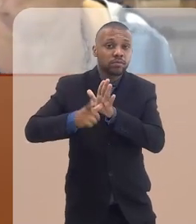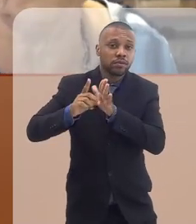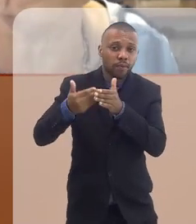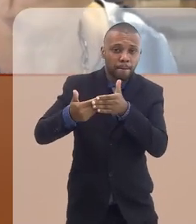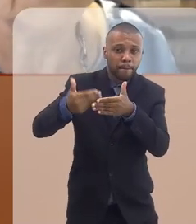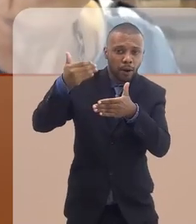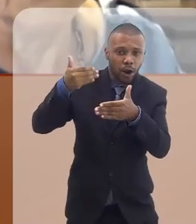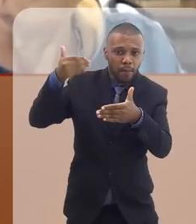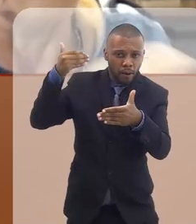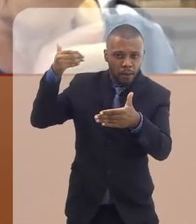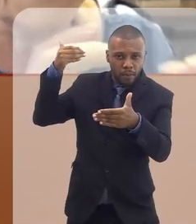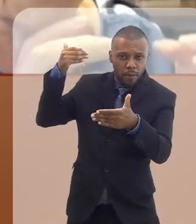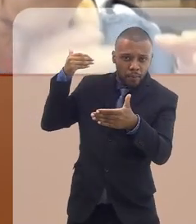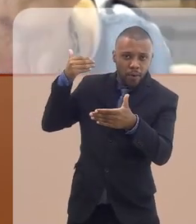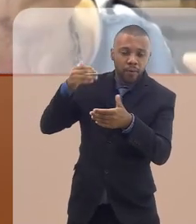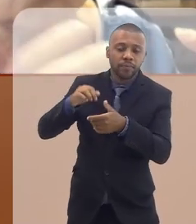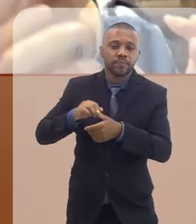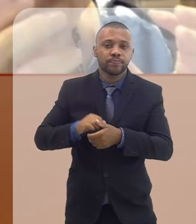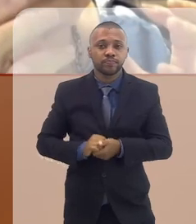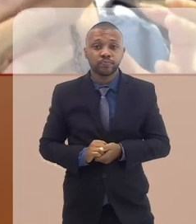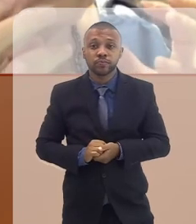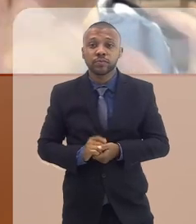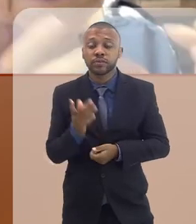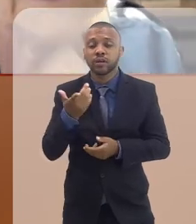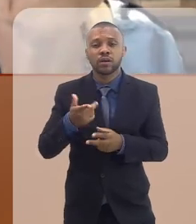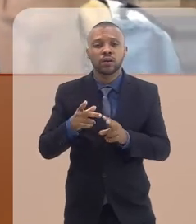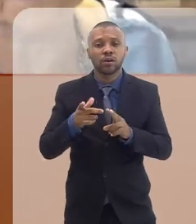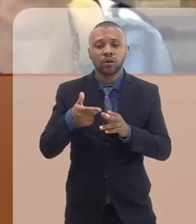governo anterior, o